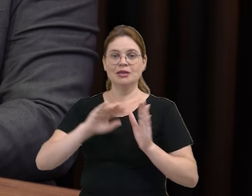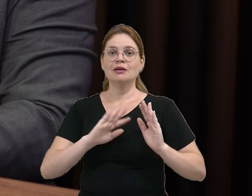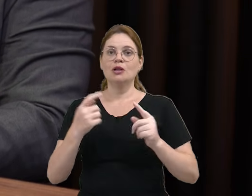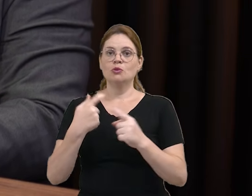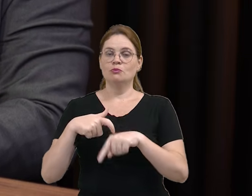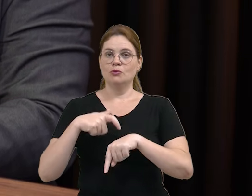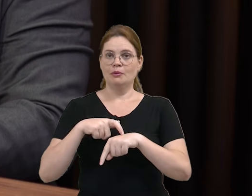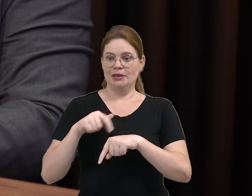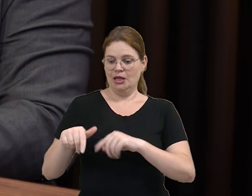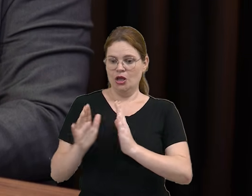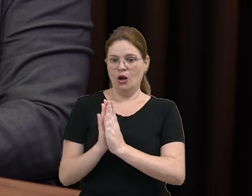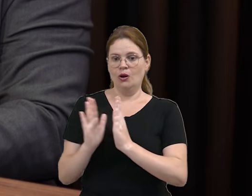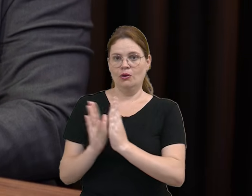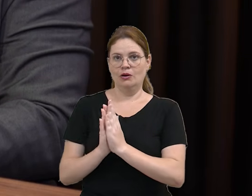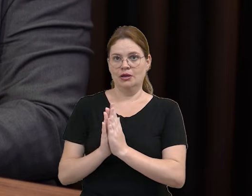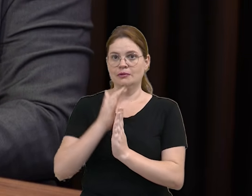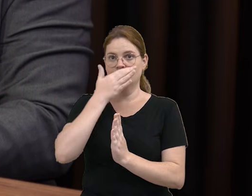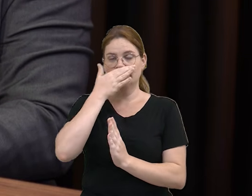ele ora,